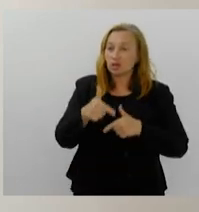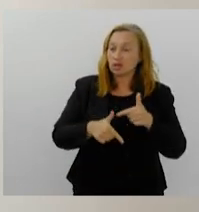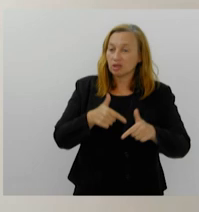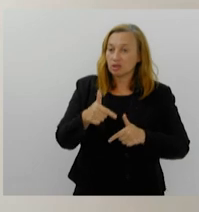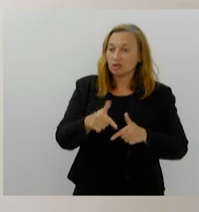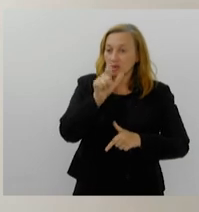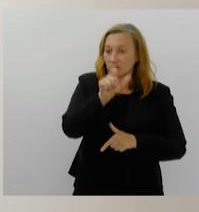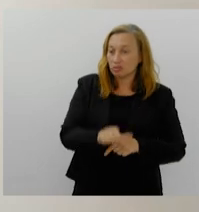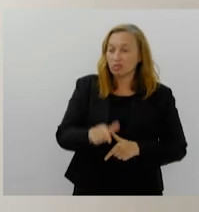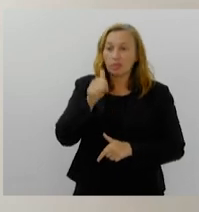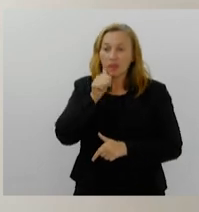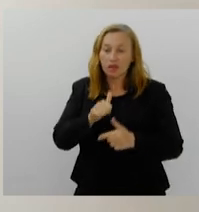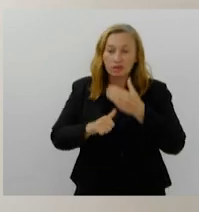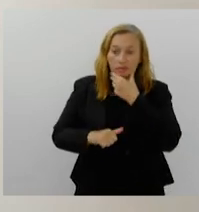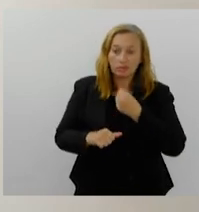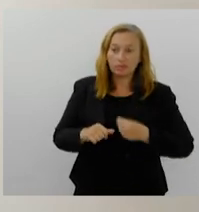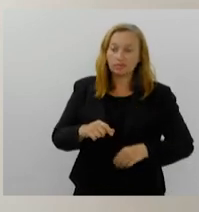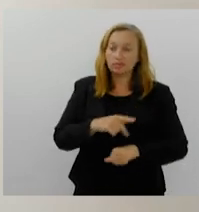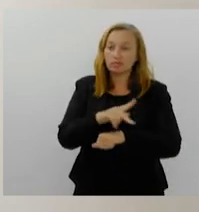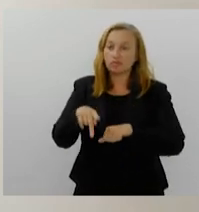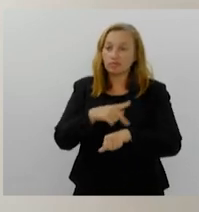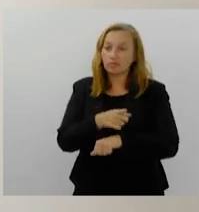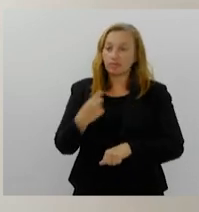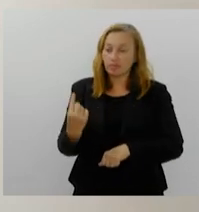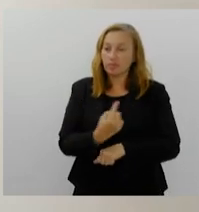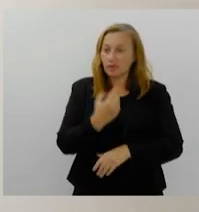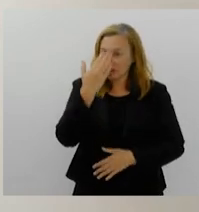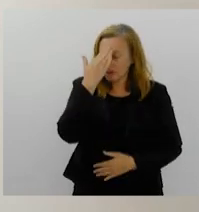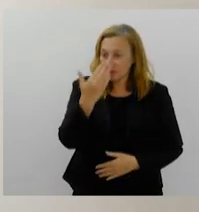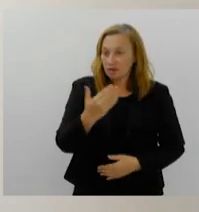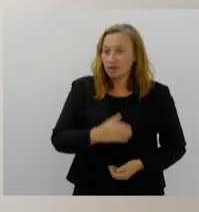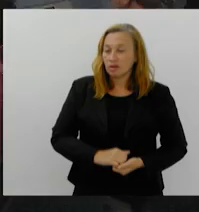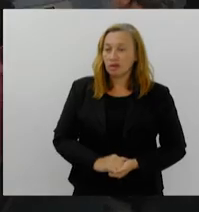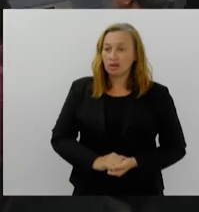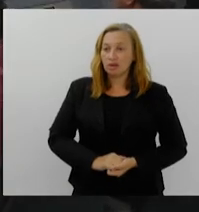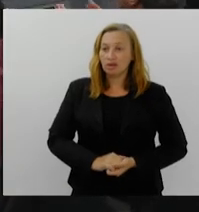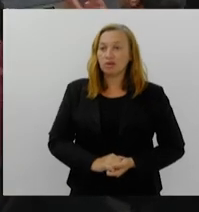e trabalhadoras do nosso país. Muito obrigada.